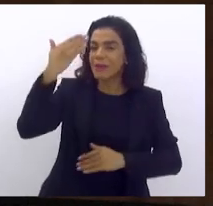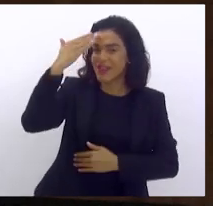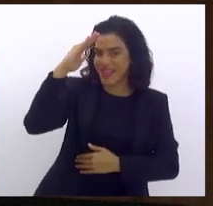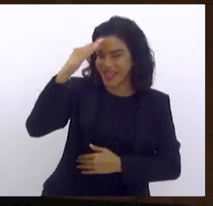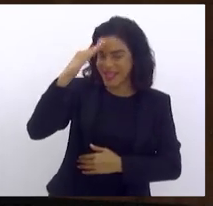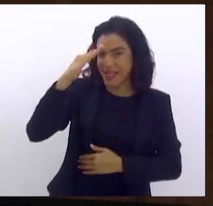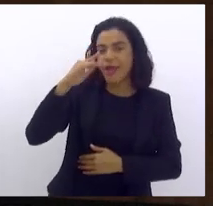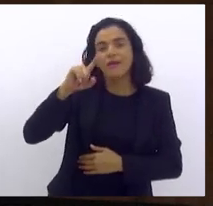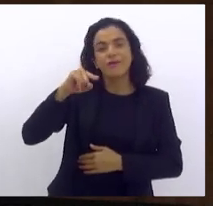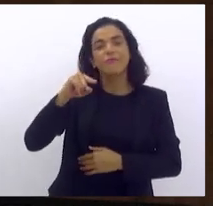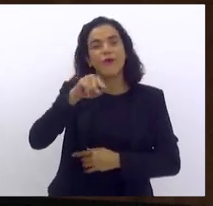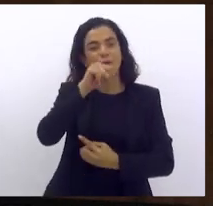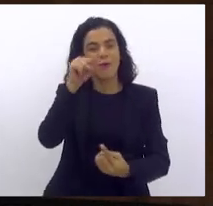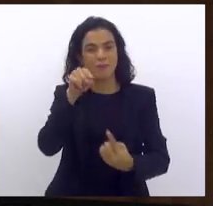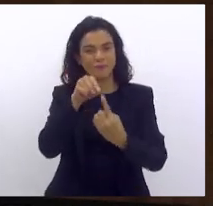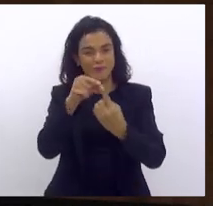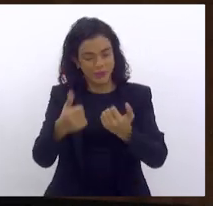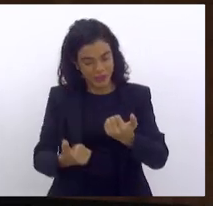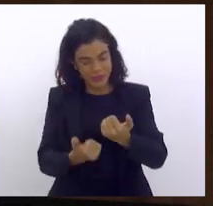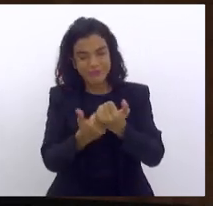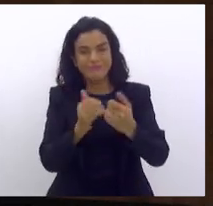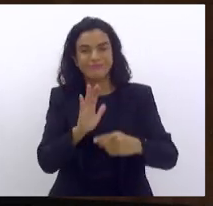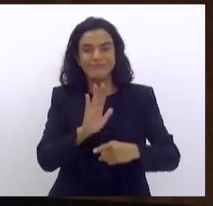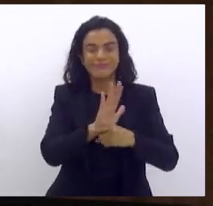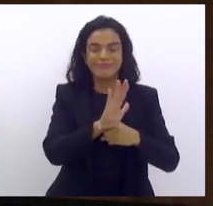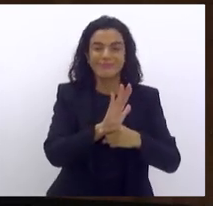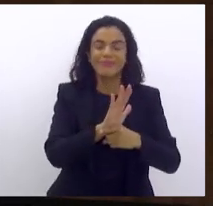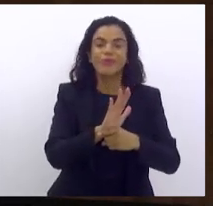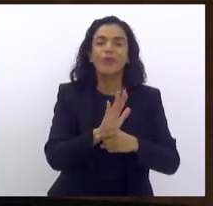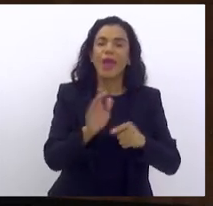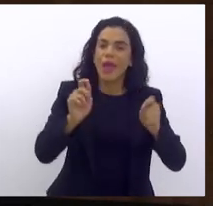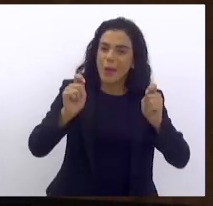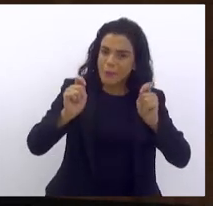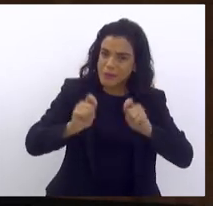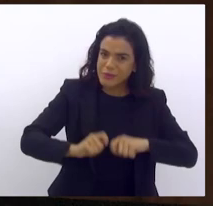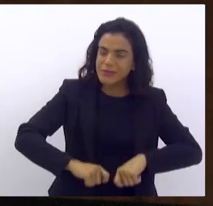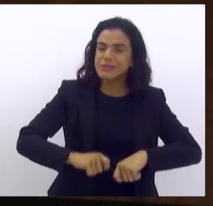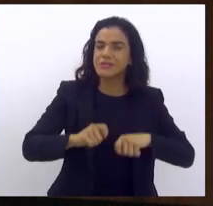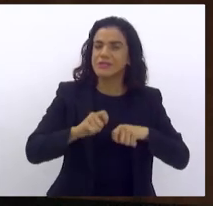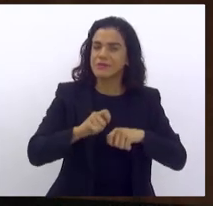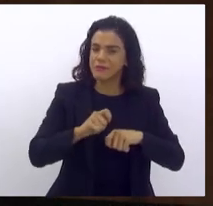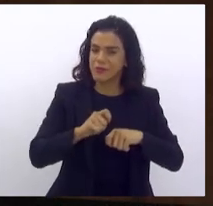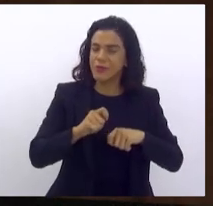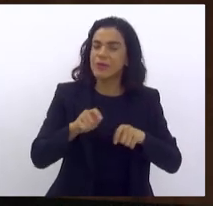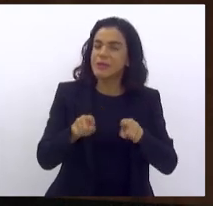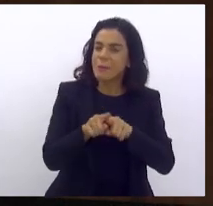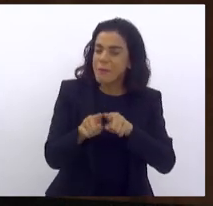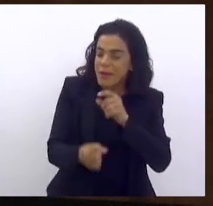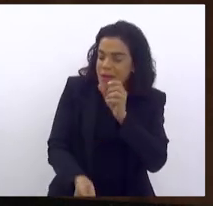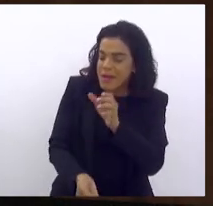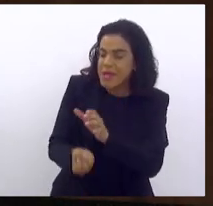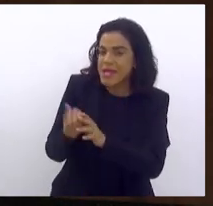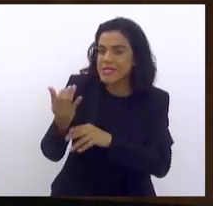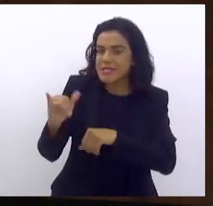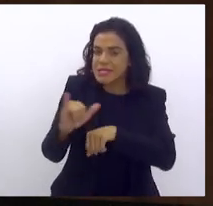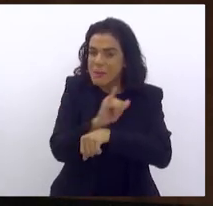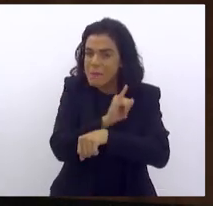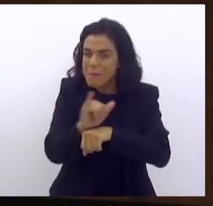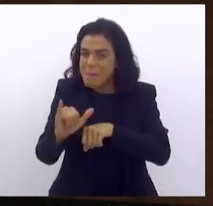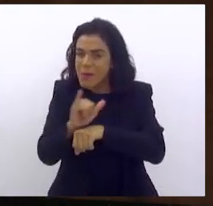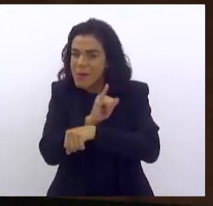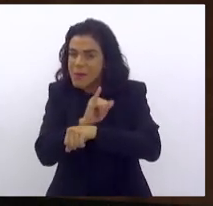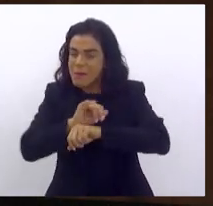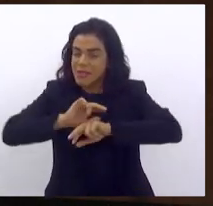a nossa contribuição, deputado Carlos Mink, de que é possível, sim, é prevista a criação de procedimentos e